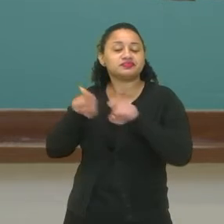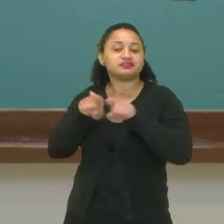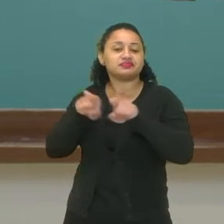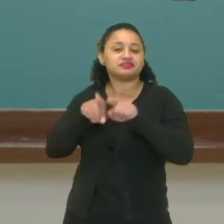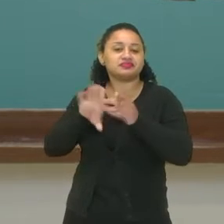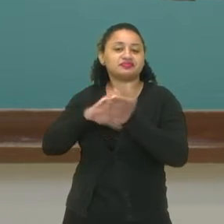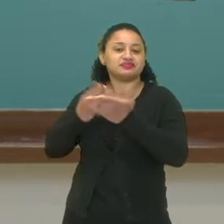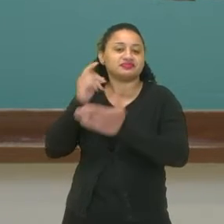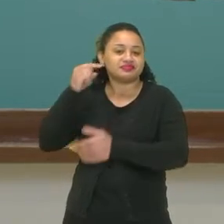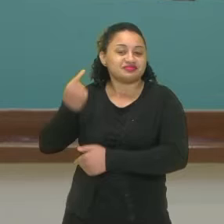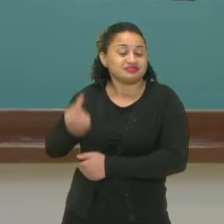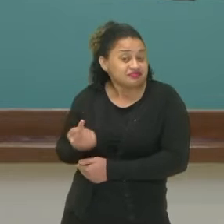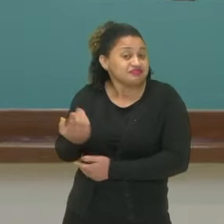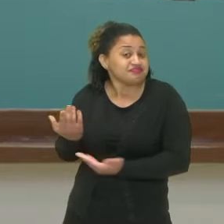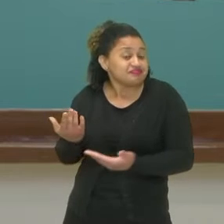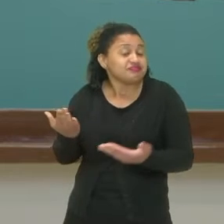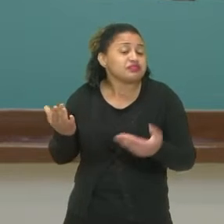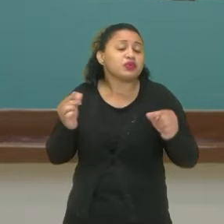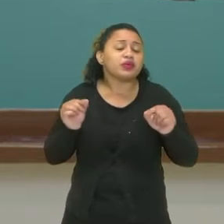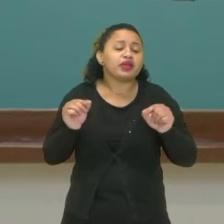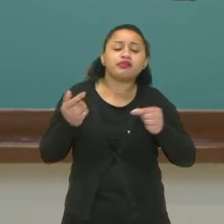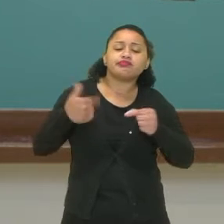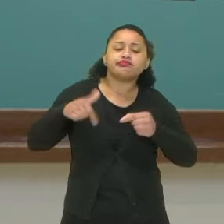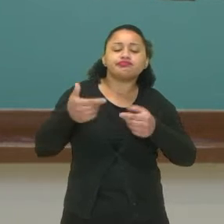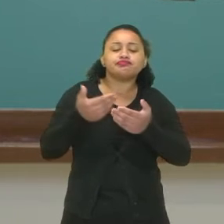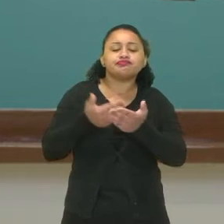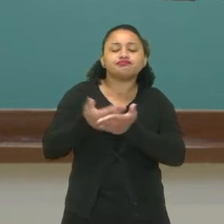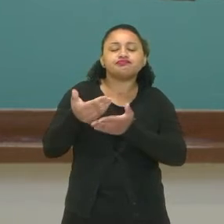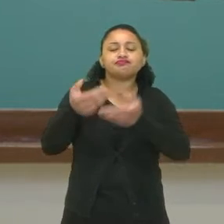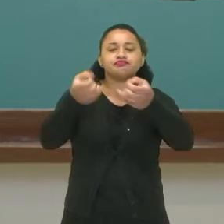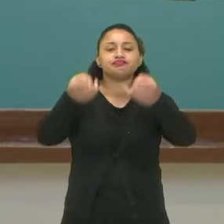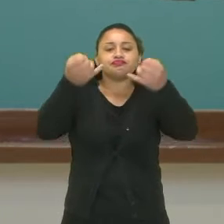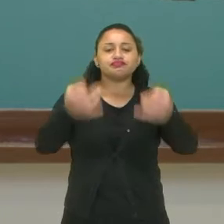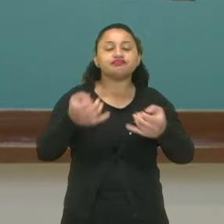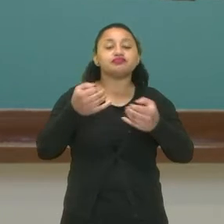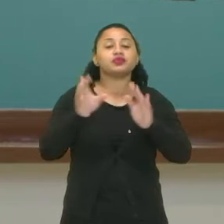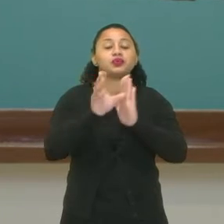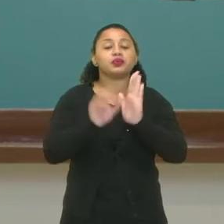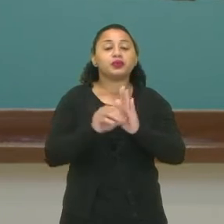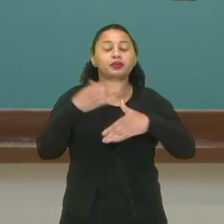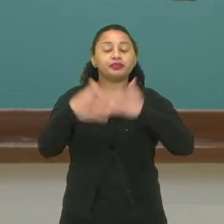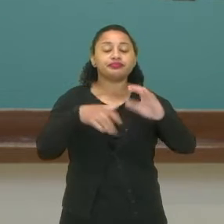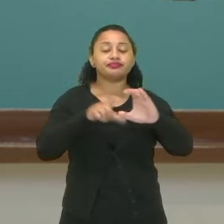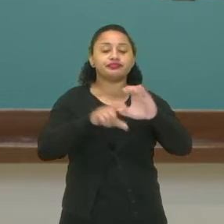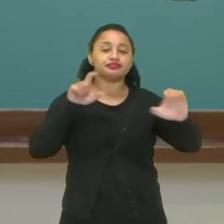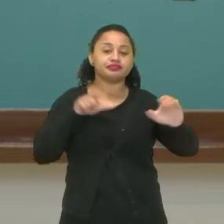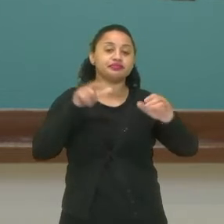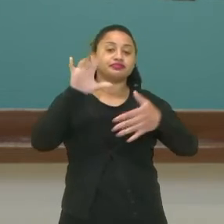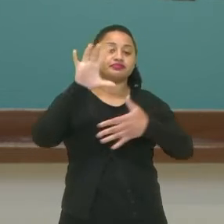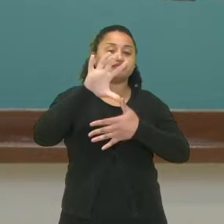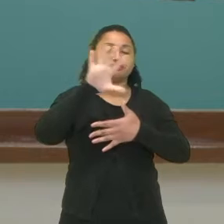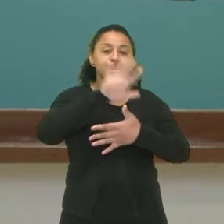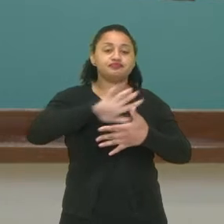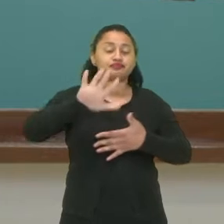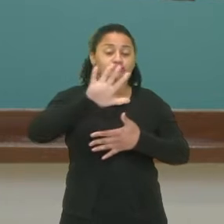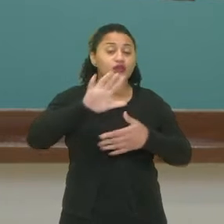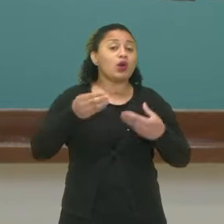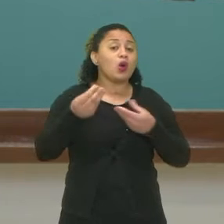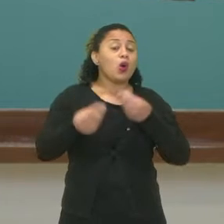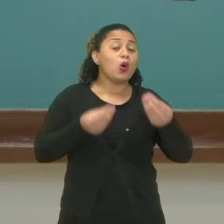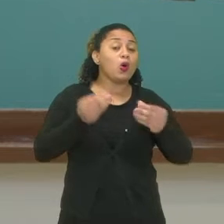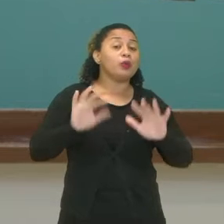Jéssica, nossa intérprete, para conversar com vocês sobre processos de independência na América, o caso da independência